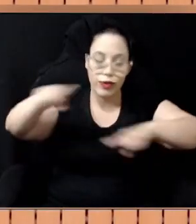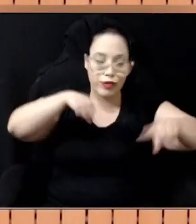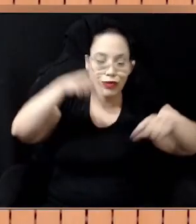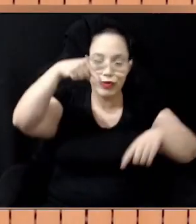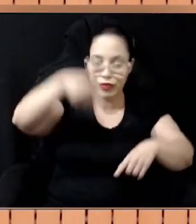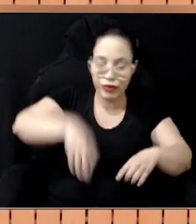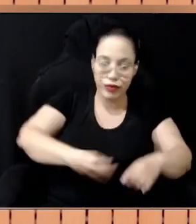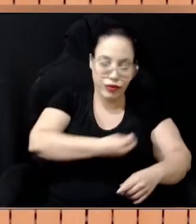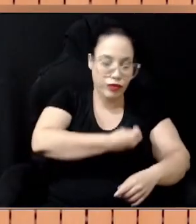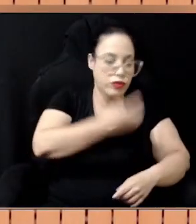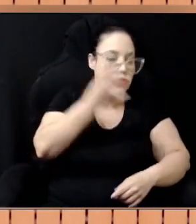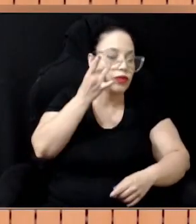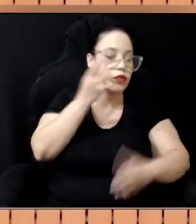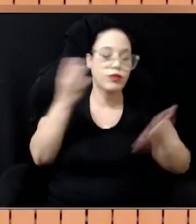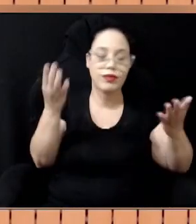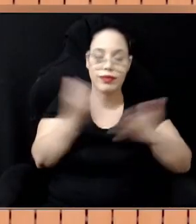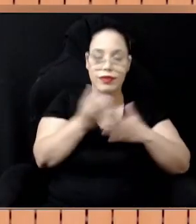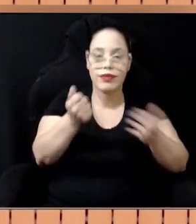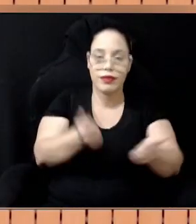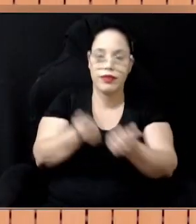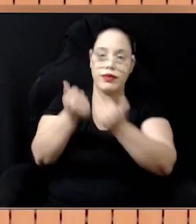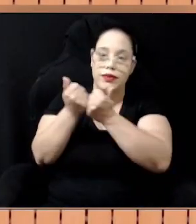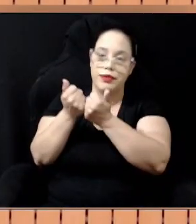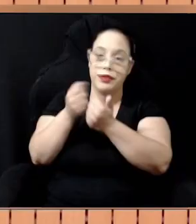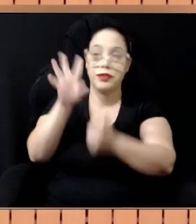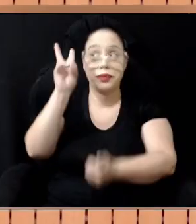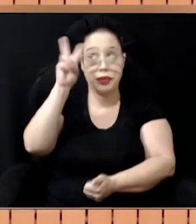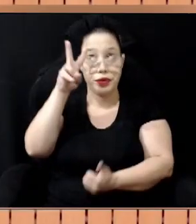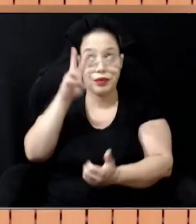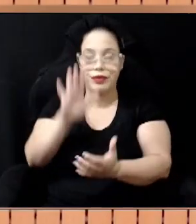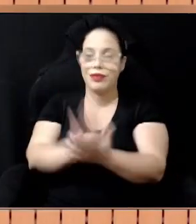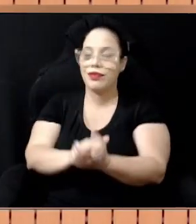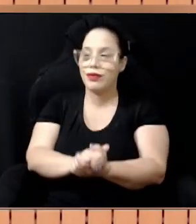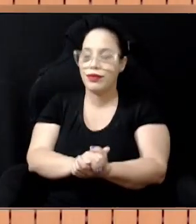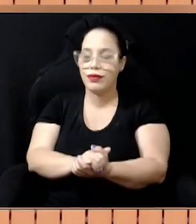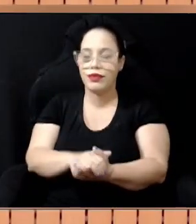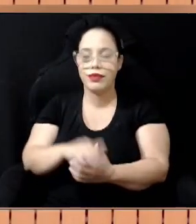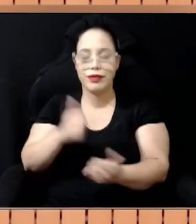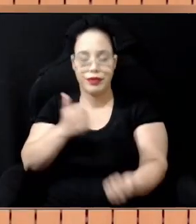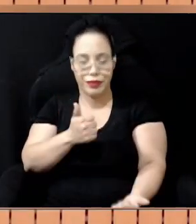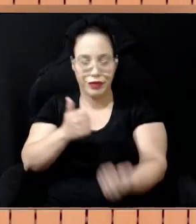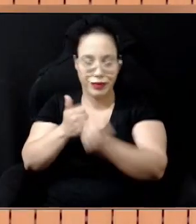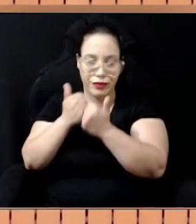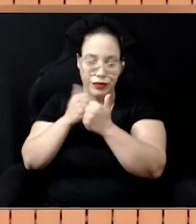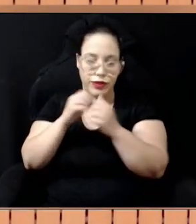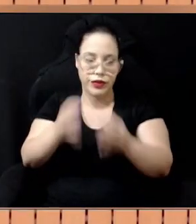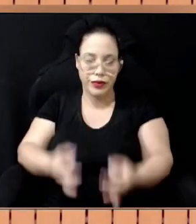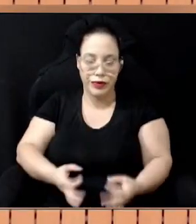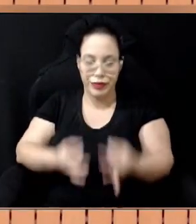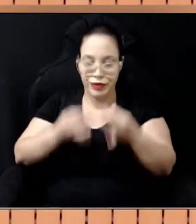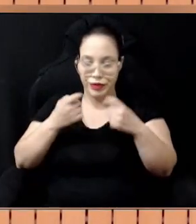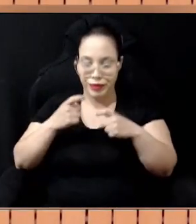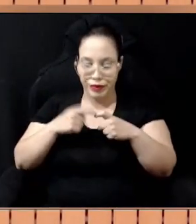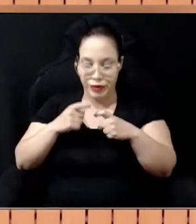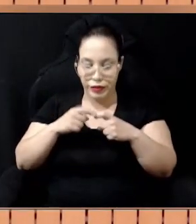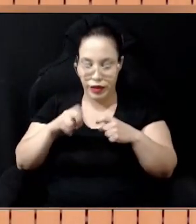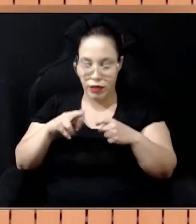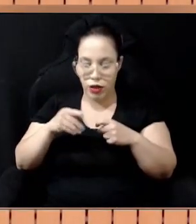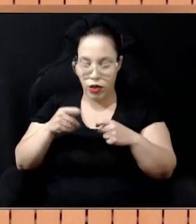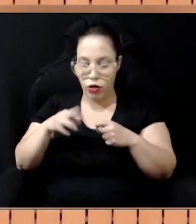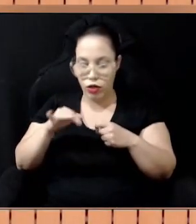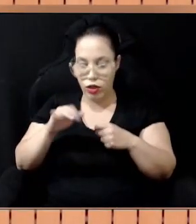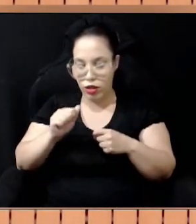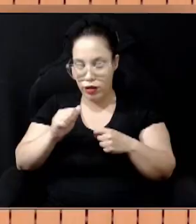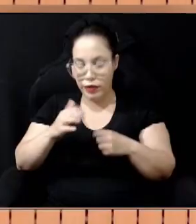vocês aqui presentes hoje faz parte dessa história meus sócios meus oncologistas meus